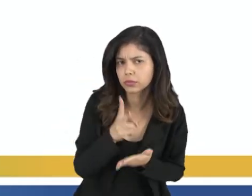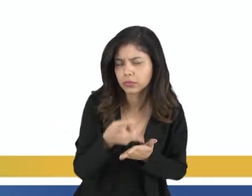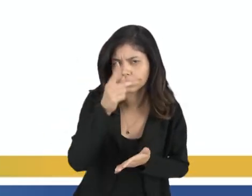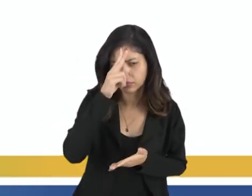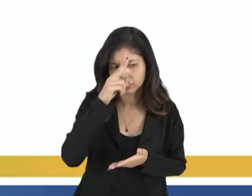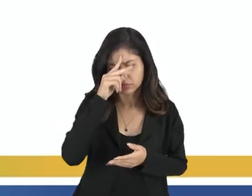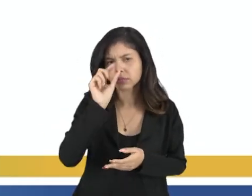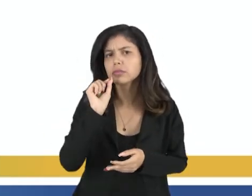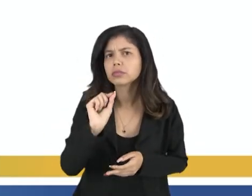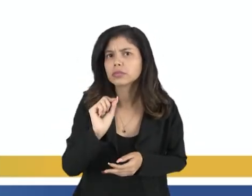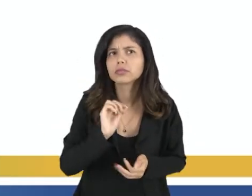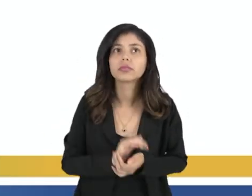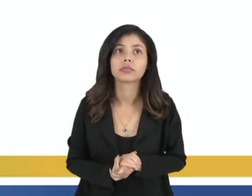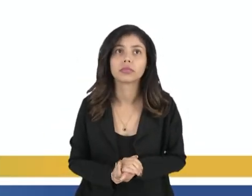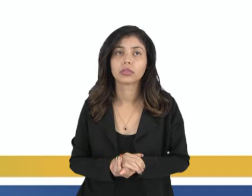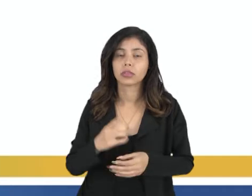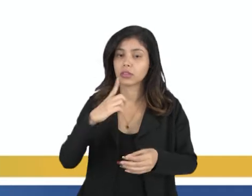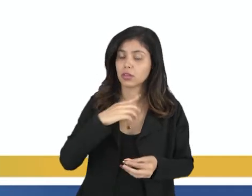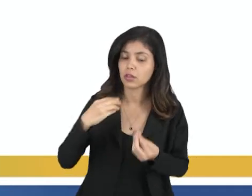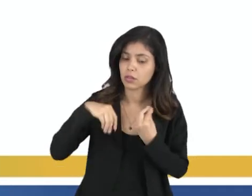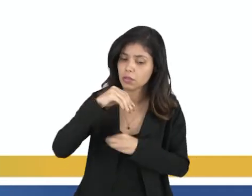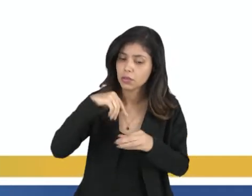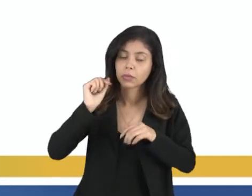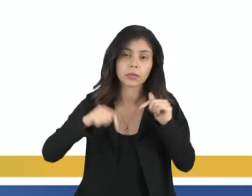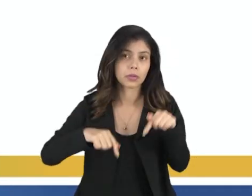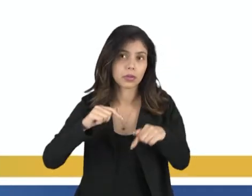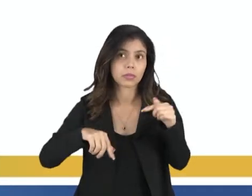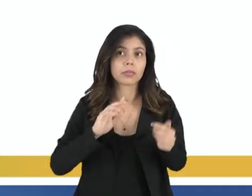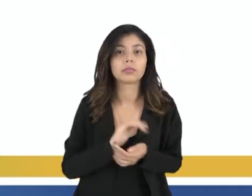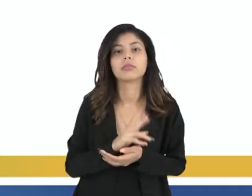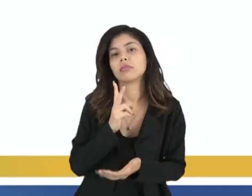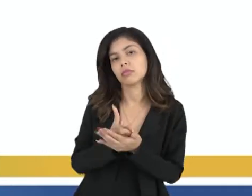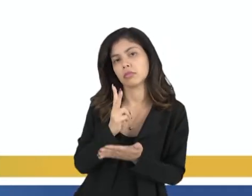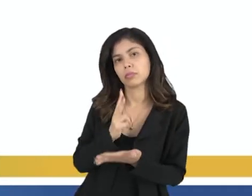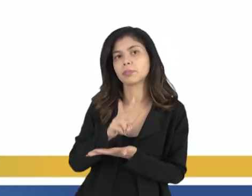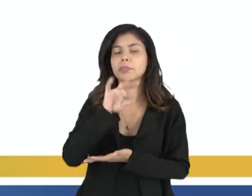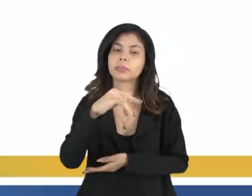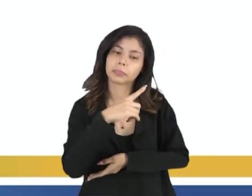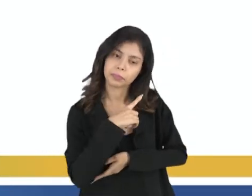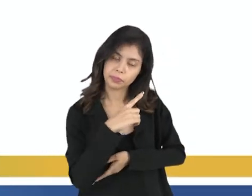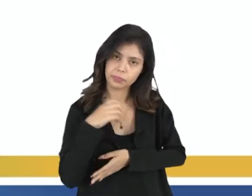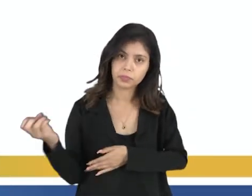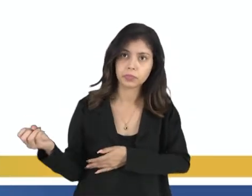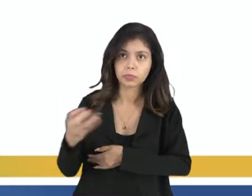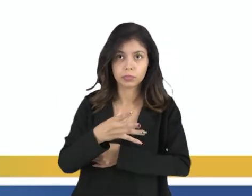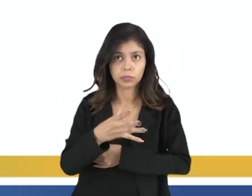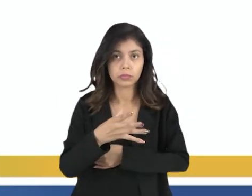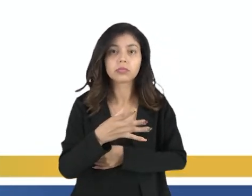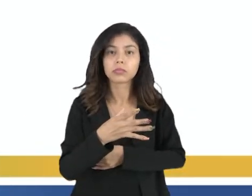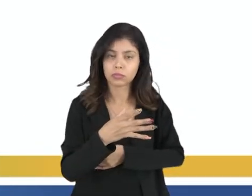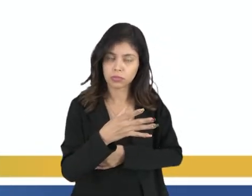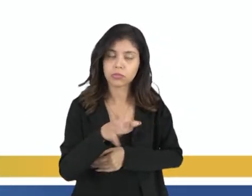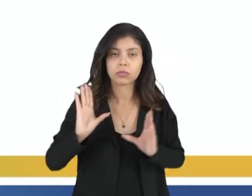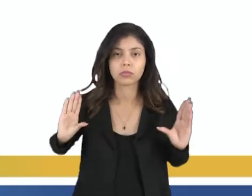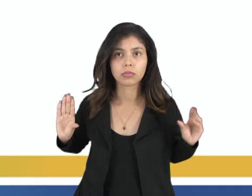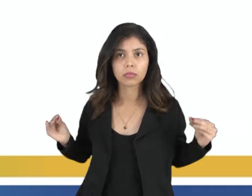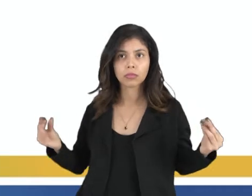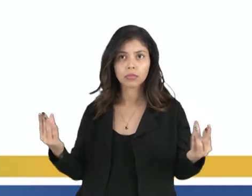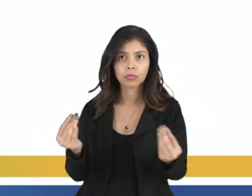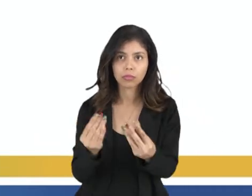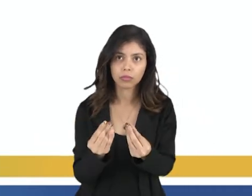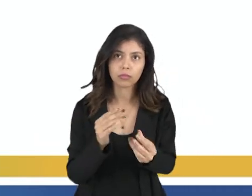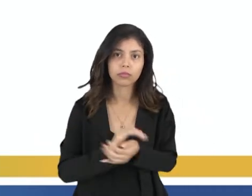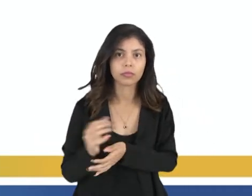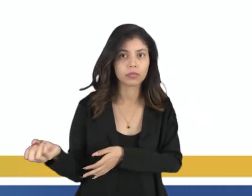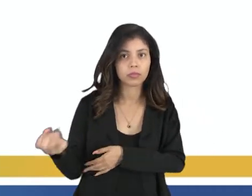frisar. Quando a gente tem uma reação química, sempre vai ter novas substâncias